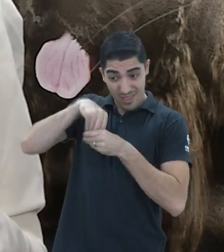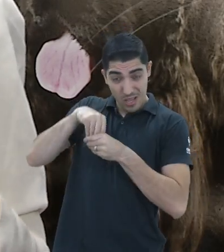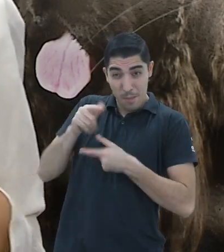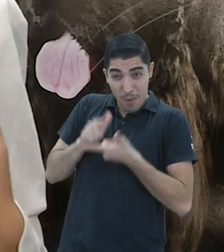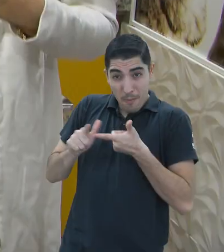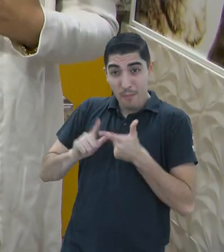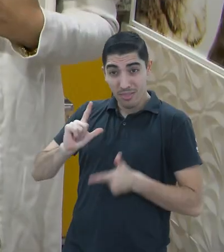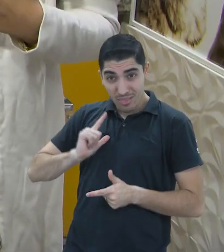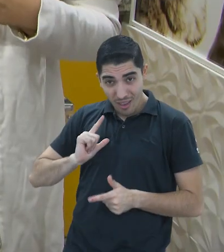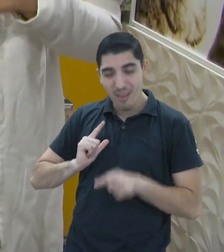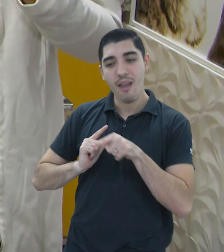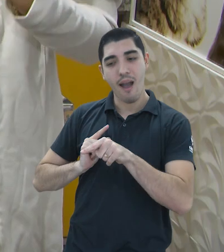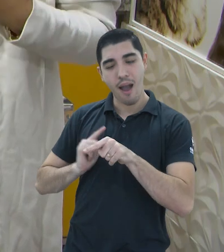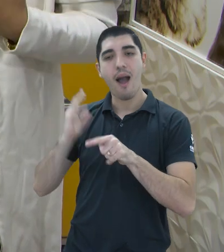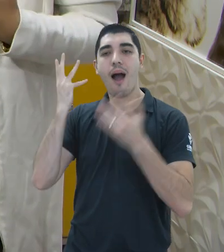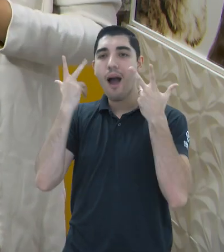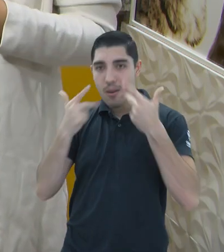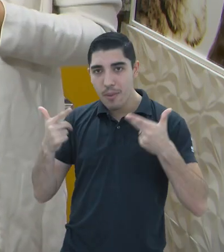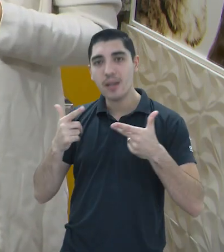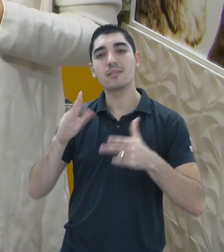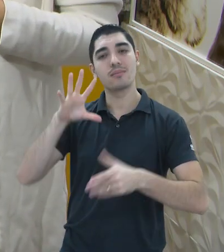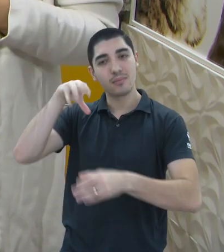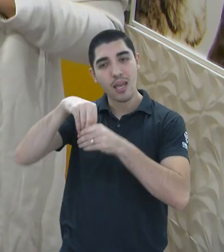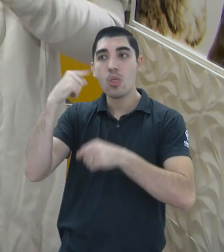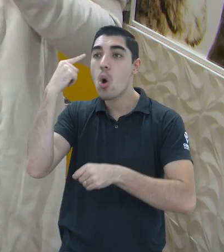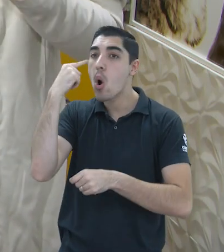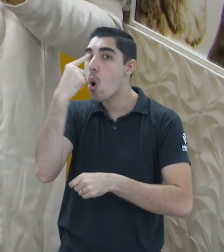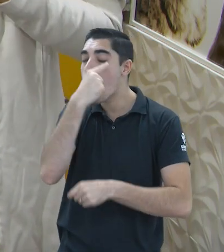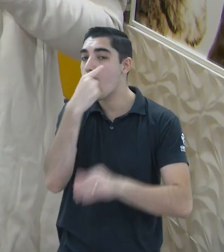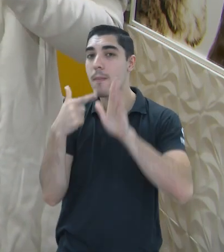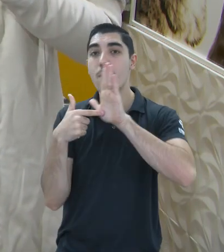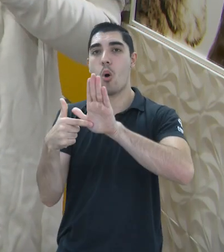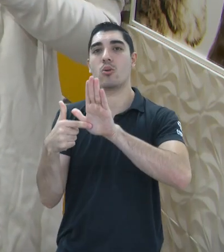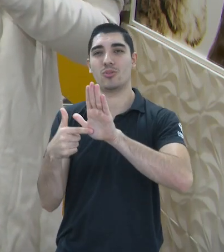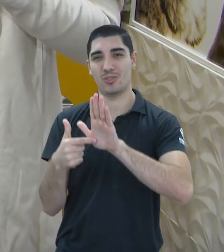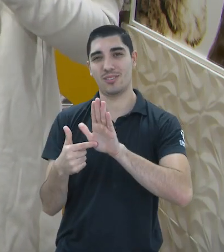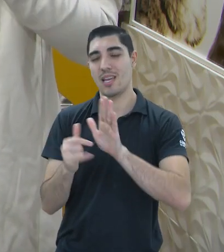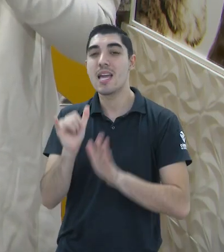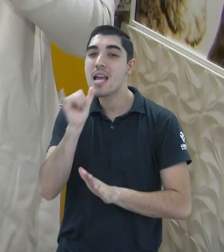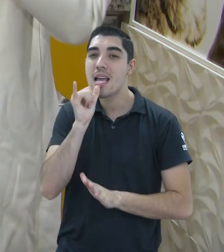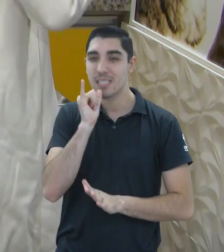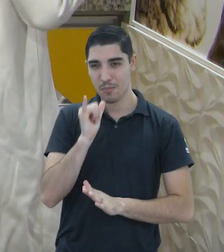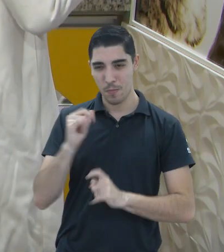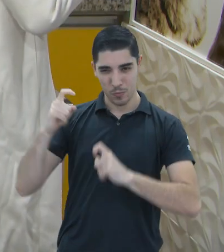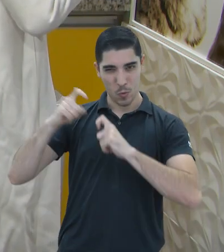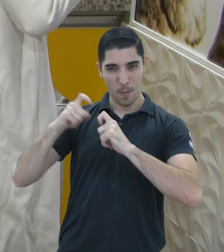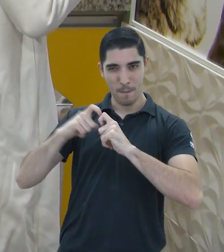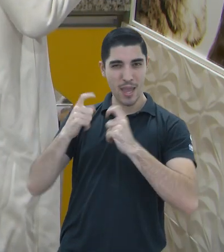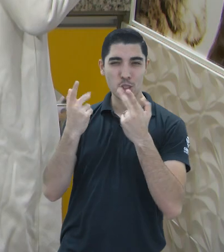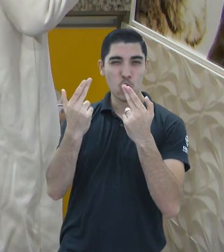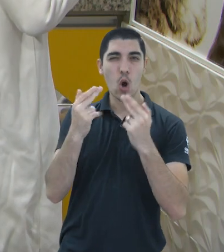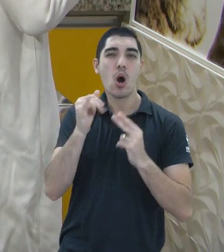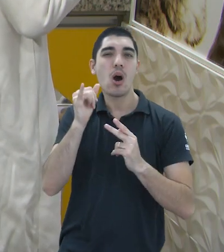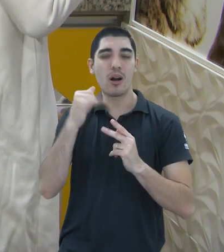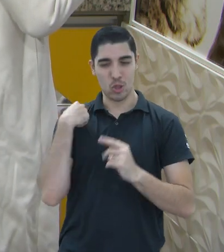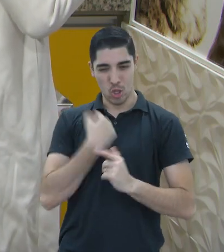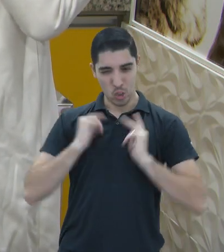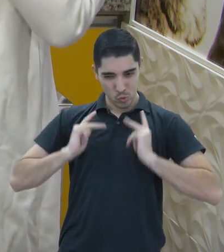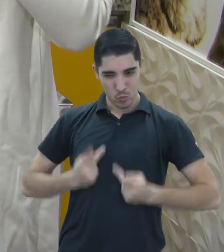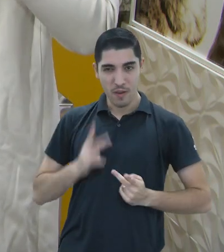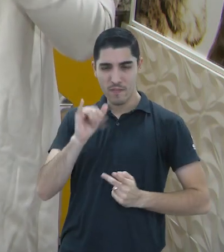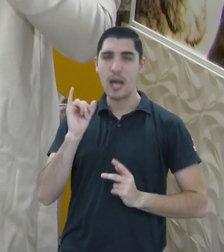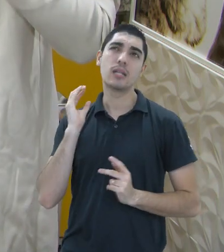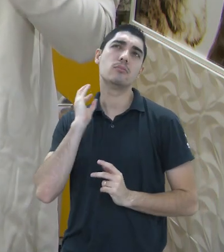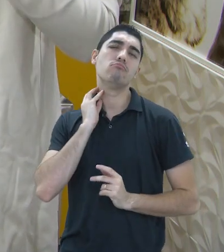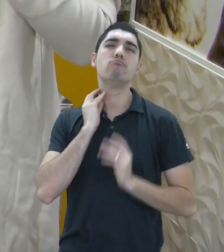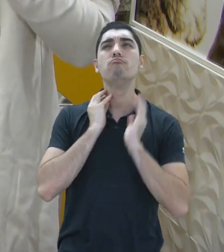internamente, em animais eles respondem em parte ocular. Eu falo que é como se fosse um linfonodo, igual quando o médico vai e palpa um pouco nossos linfonodos